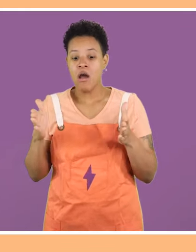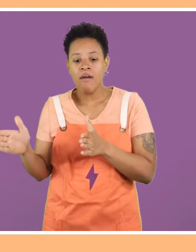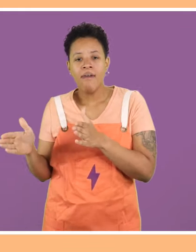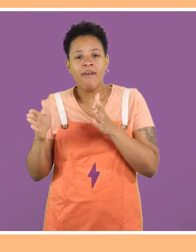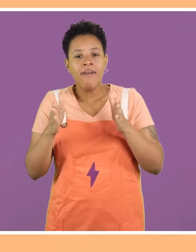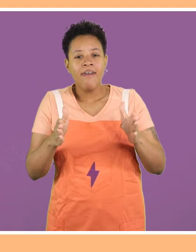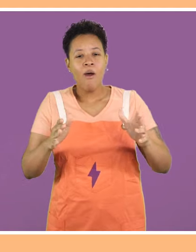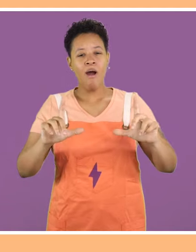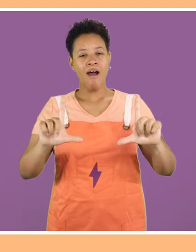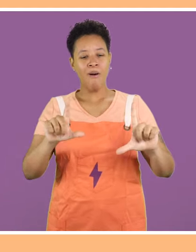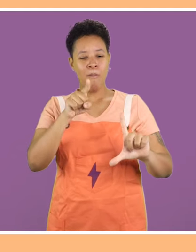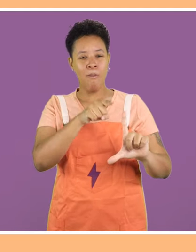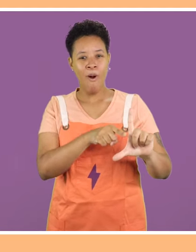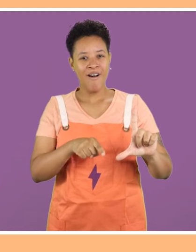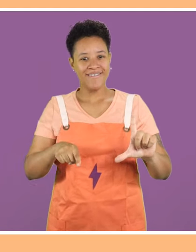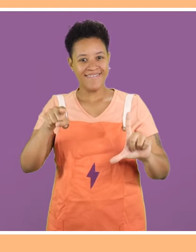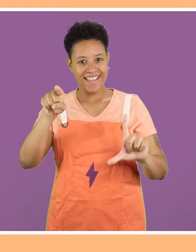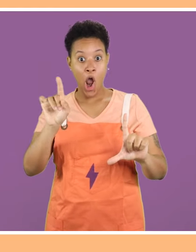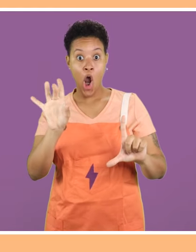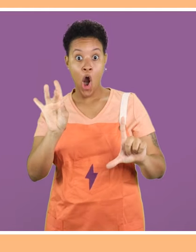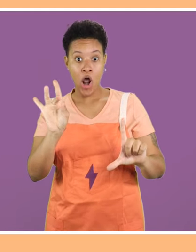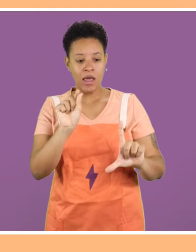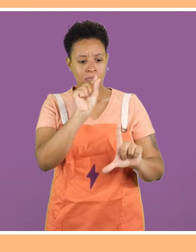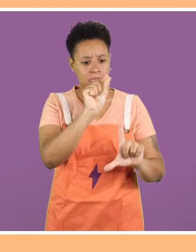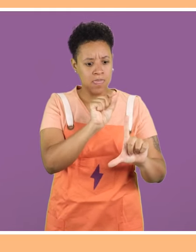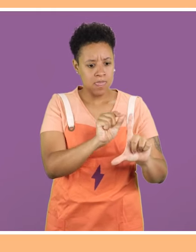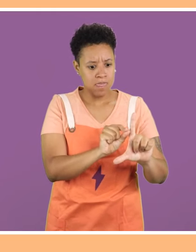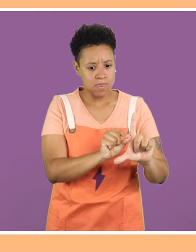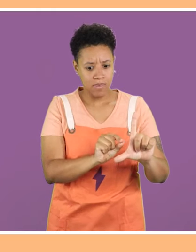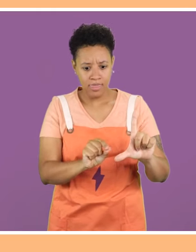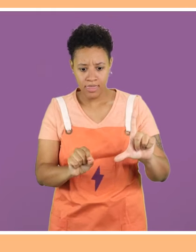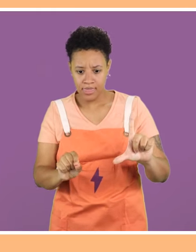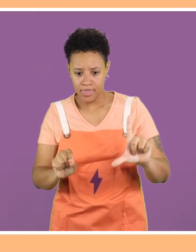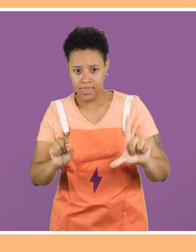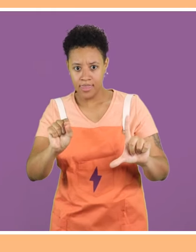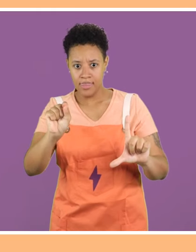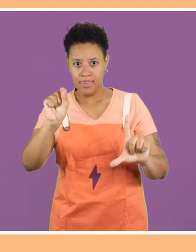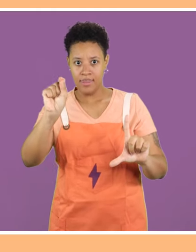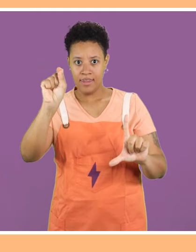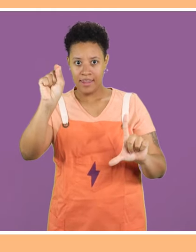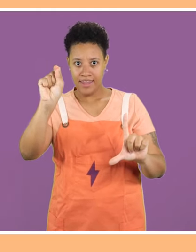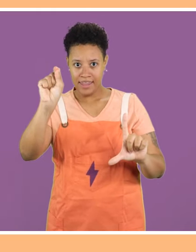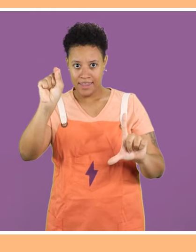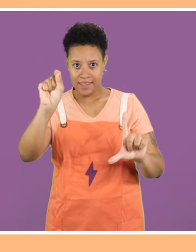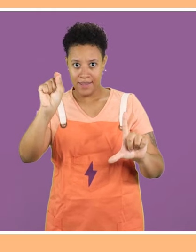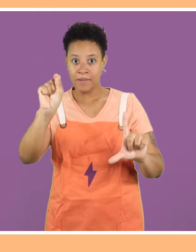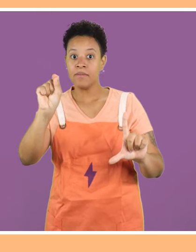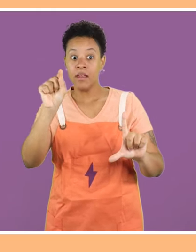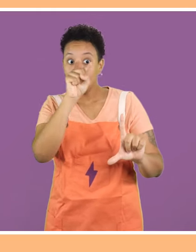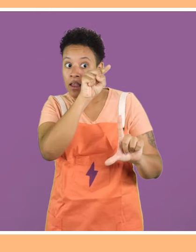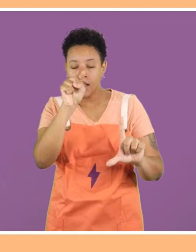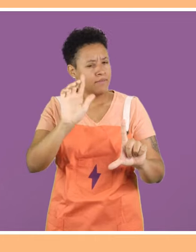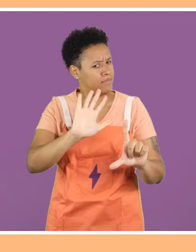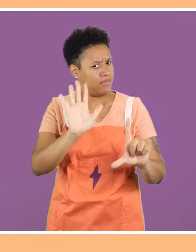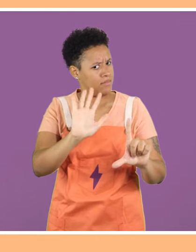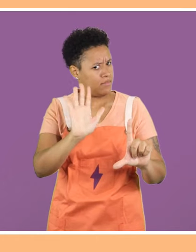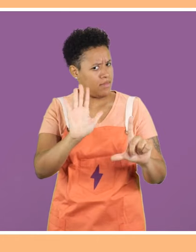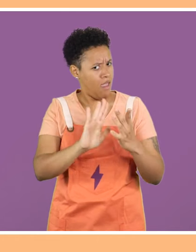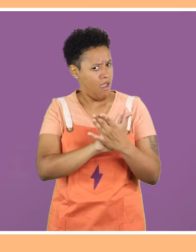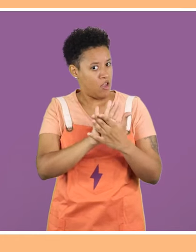Pegue a cola de silicone. Faça um nu no tecido, deixando um dos lados sem cola.